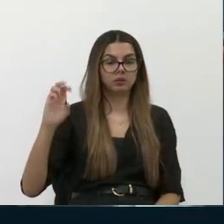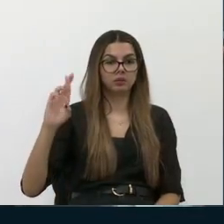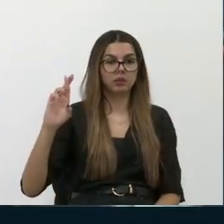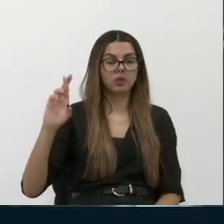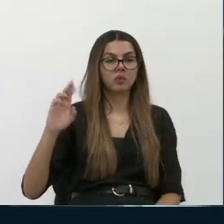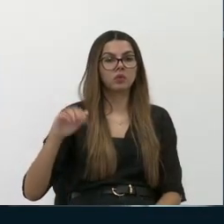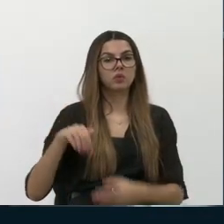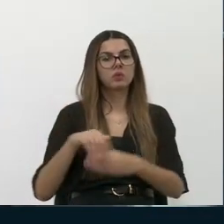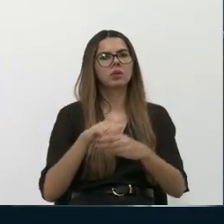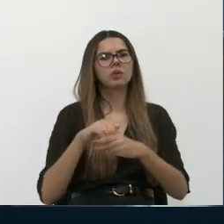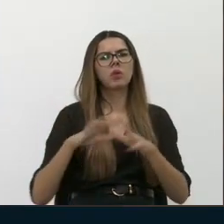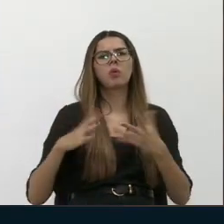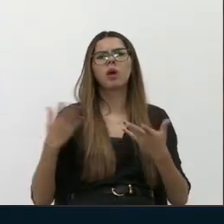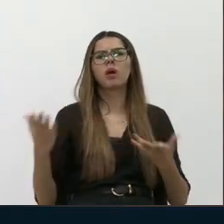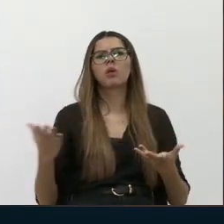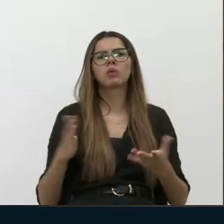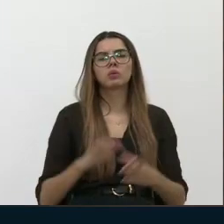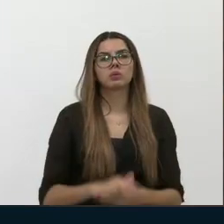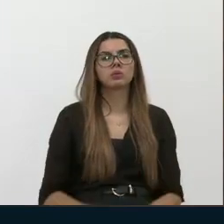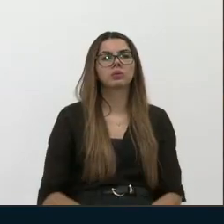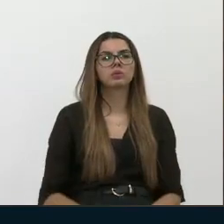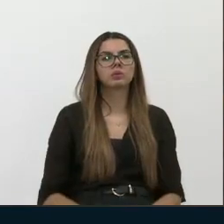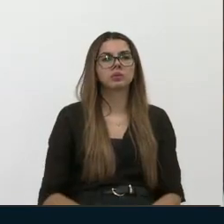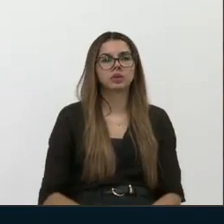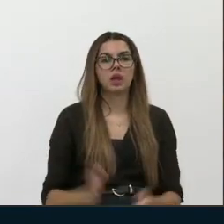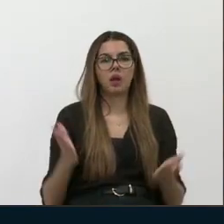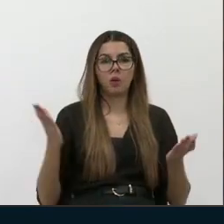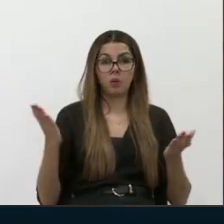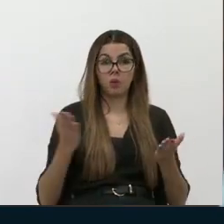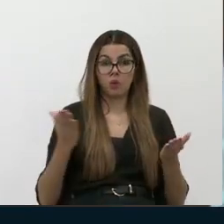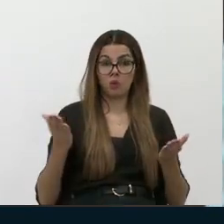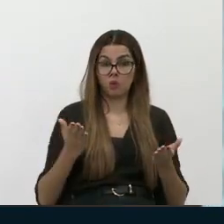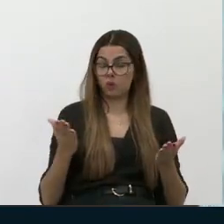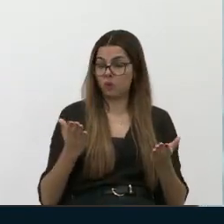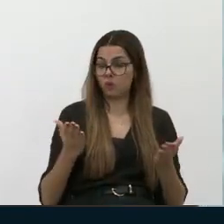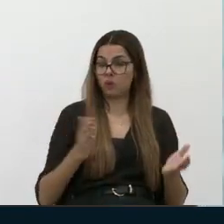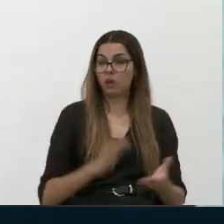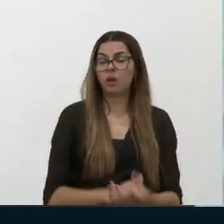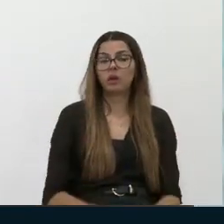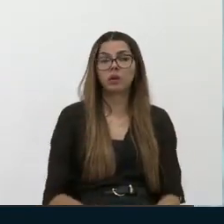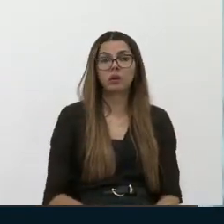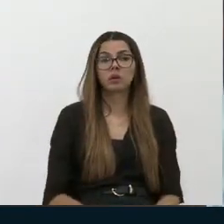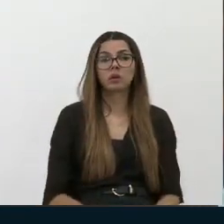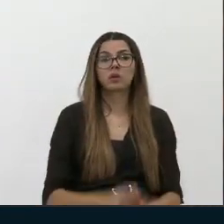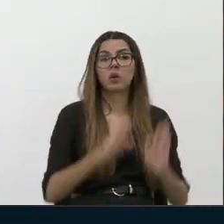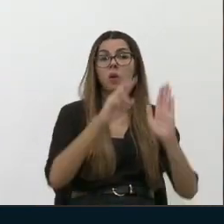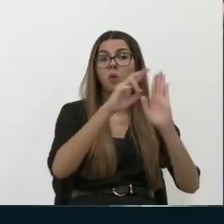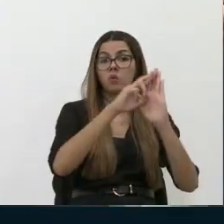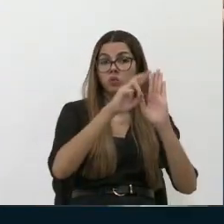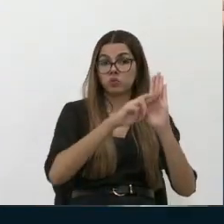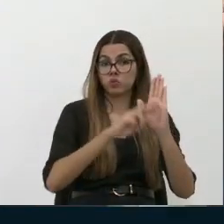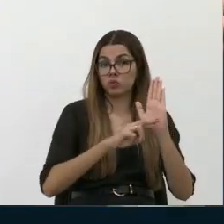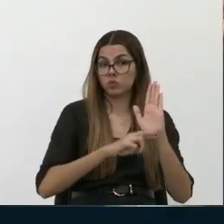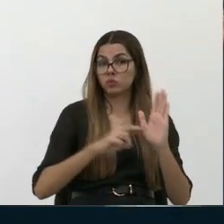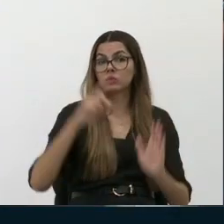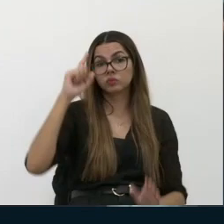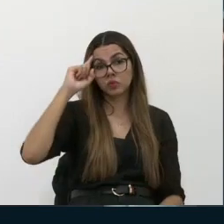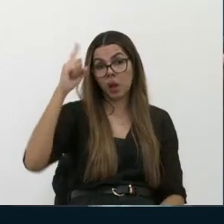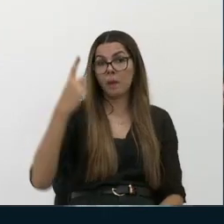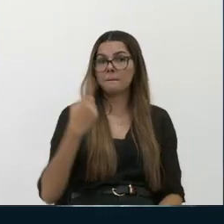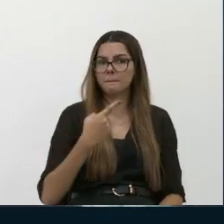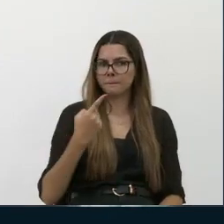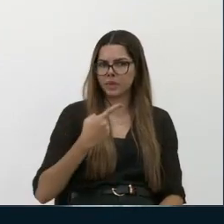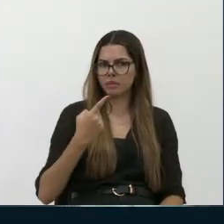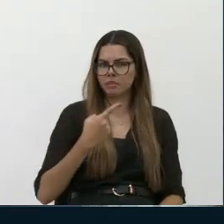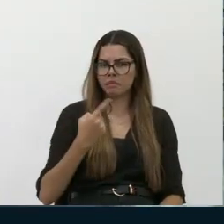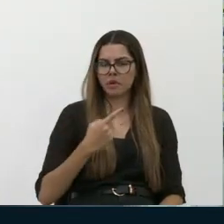votação. Acabamos de passar agora para a ordem do dia. Perfeito. O primeiro item. Perfeito, presidente.